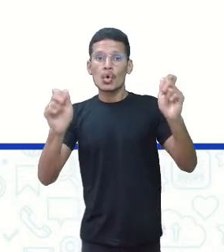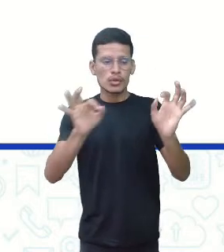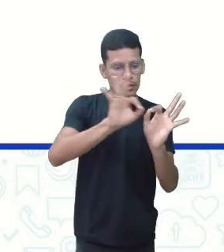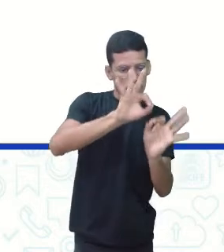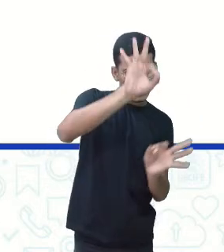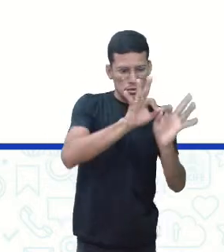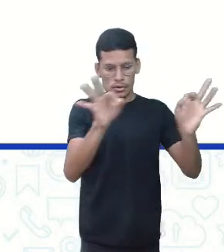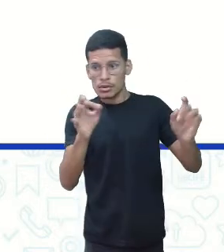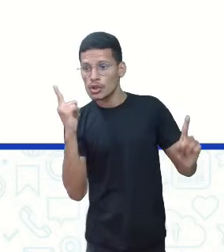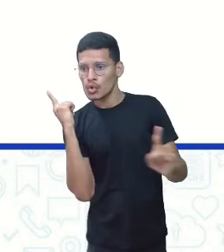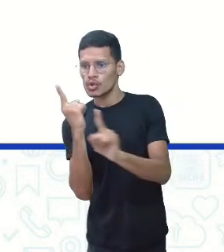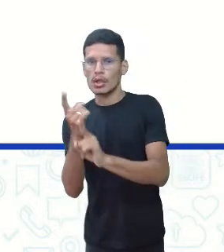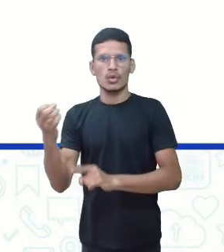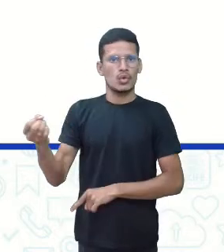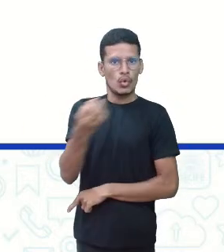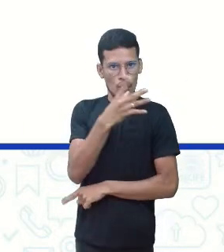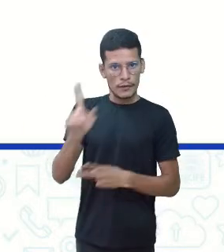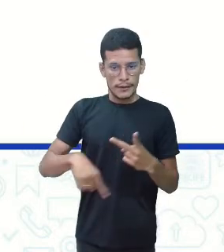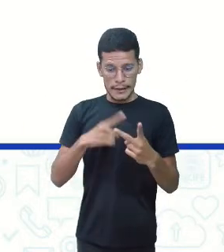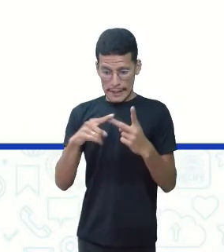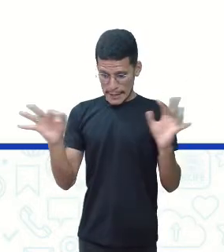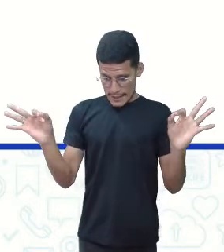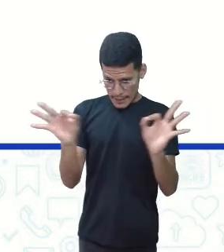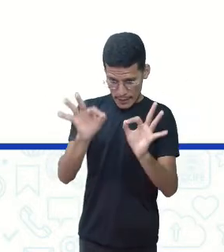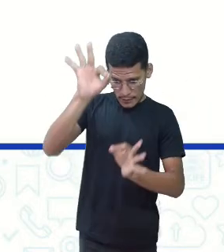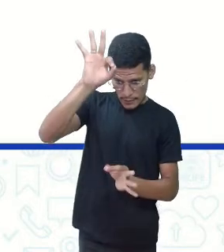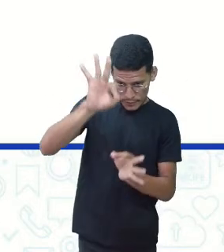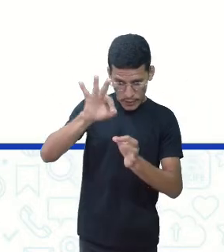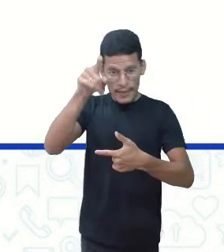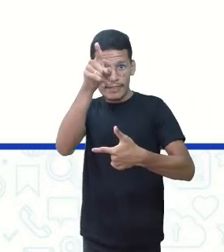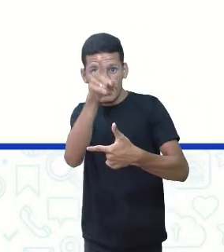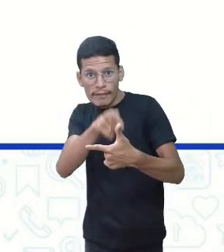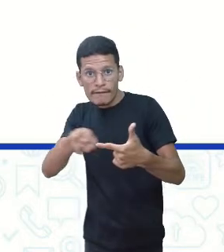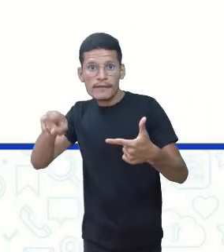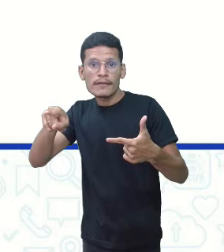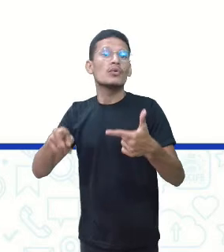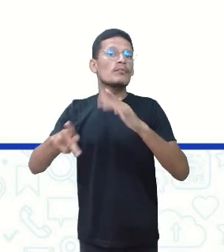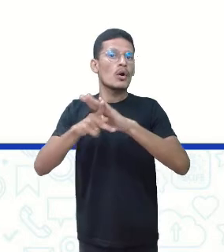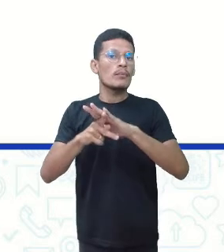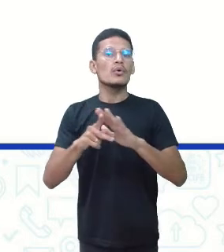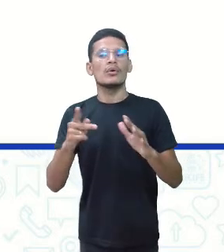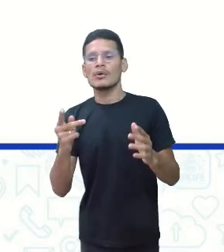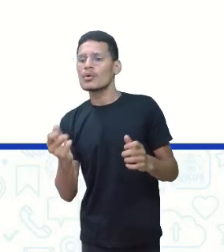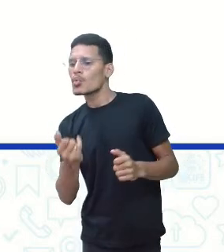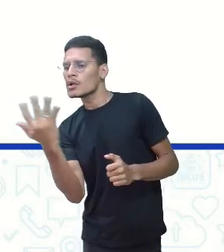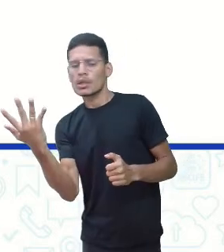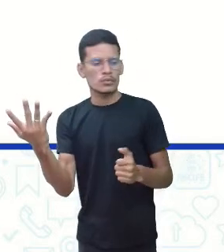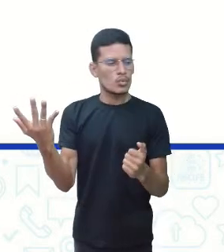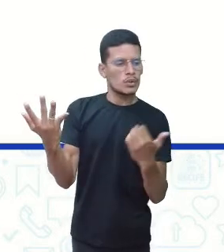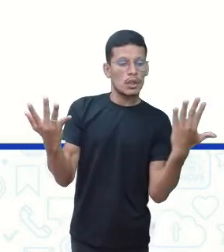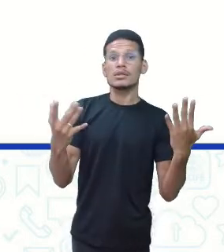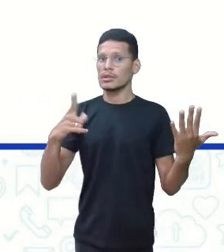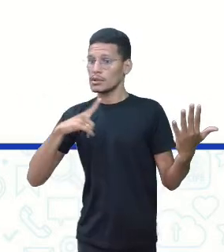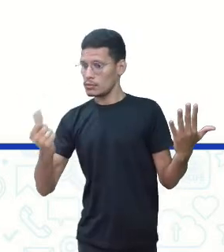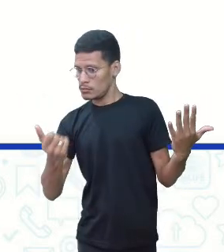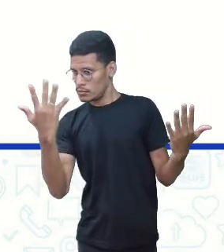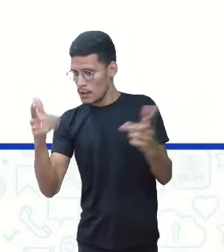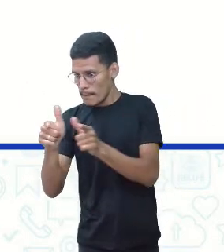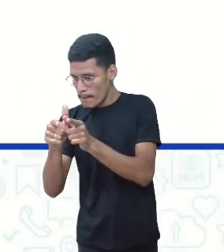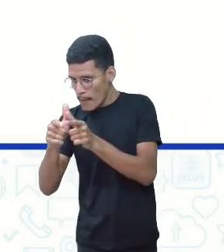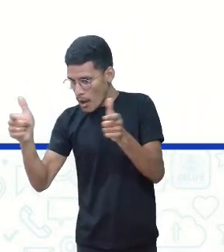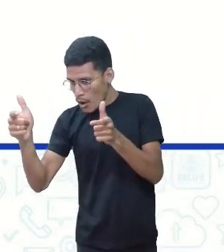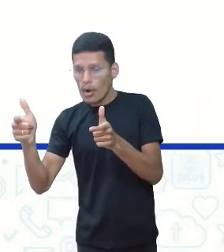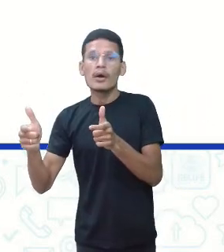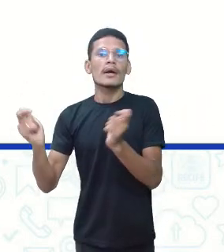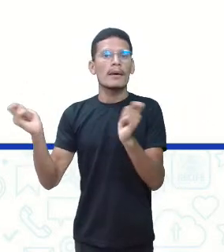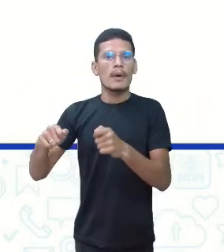né? Na redução, a gente dividiu esses valores. Então, a gente tinha aí os valores maiores, fizemos a